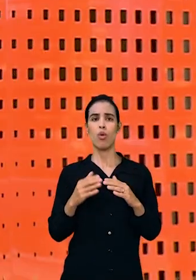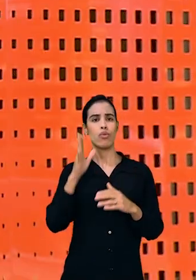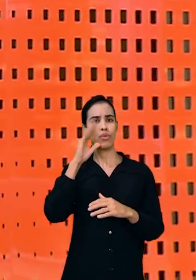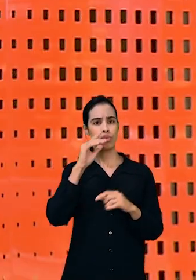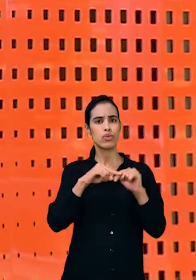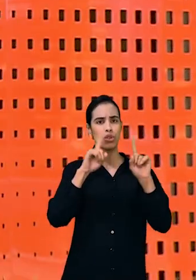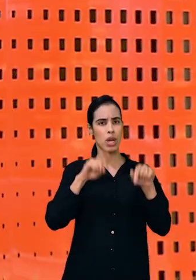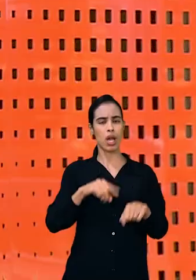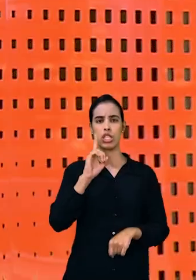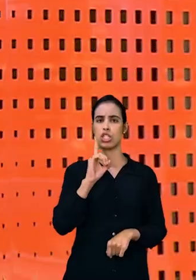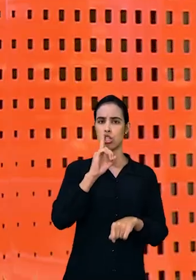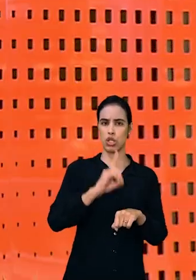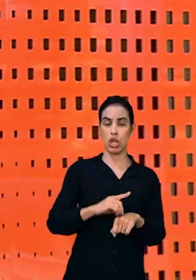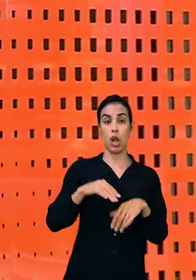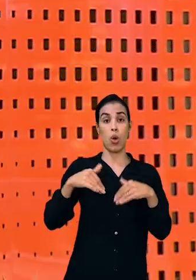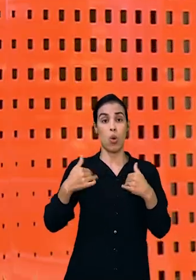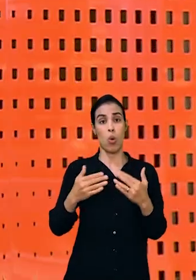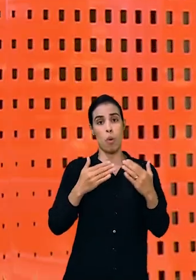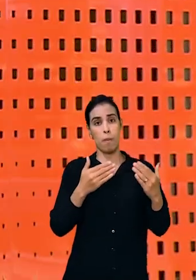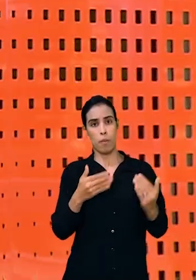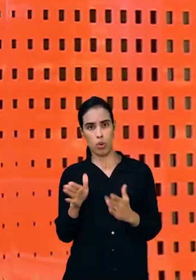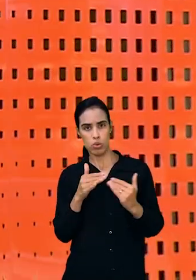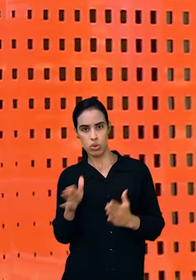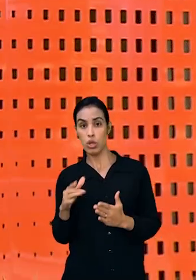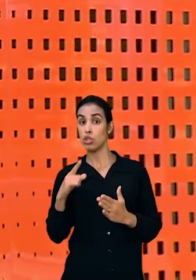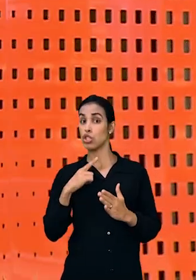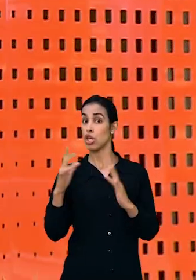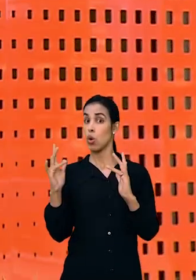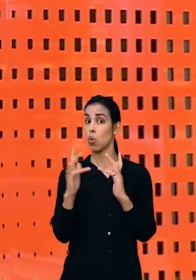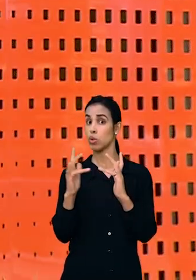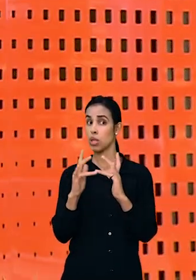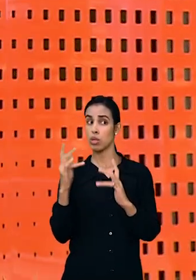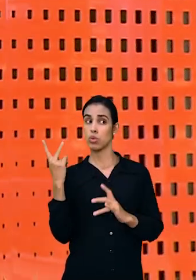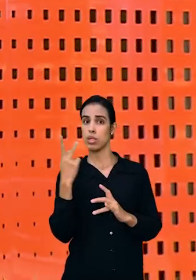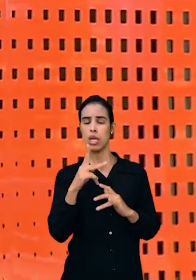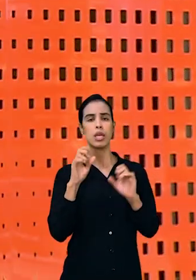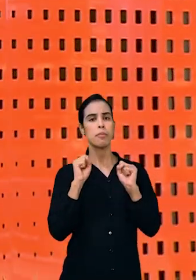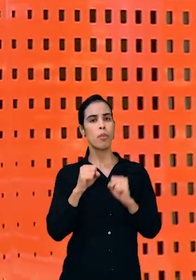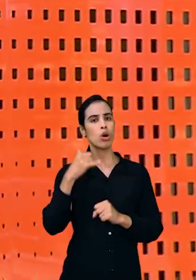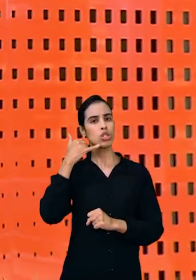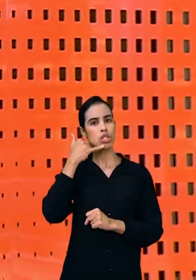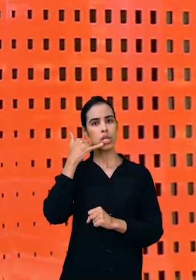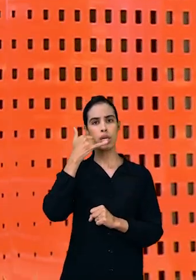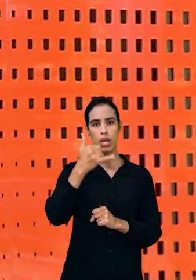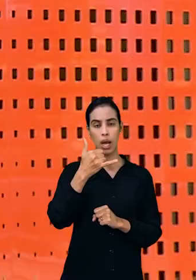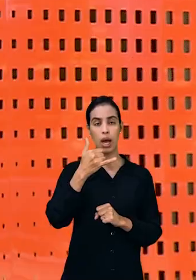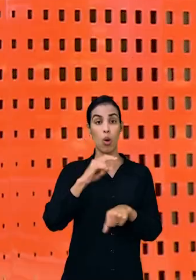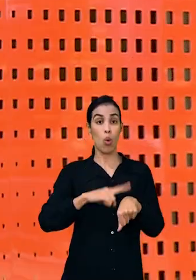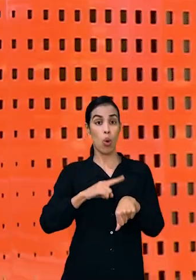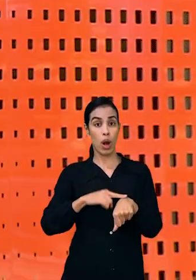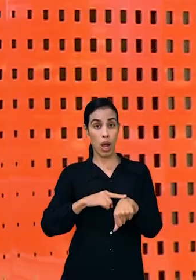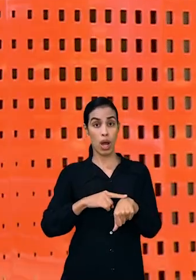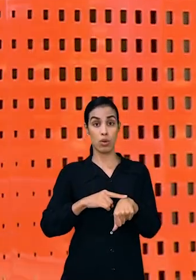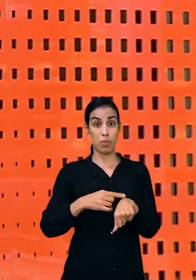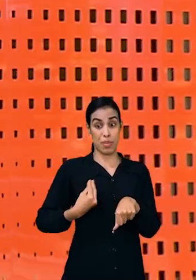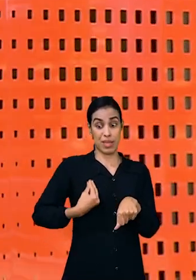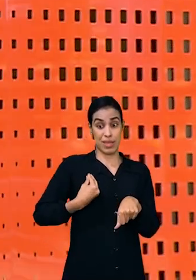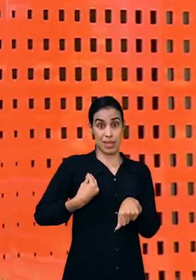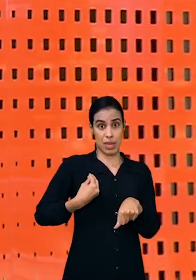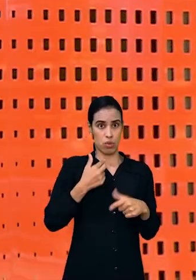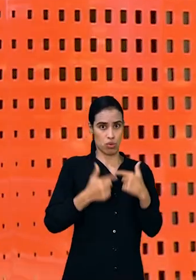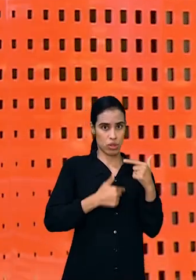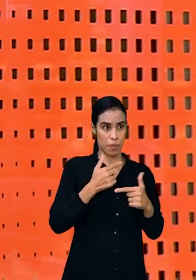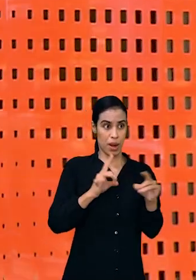os empregados da diretoria quanto os da produção tinham contato dele e poderiam acioná-lo após a